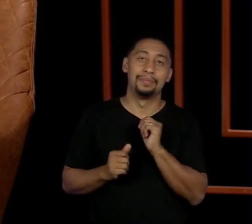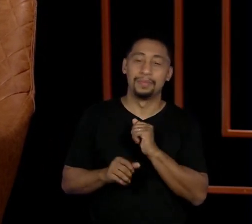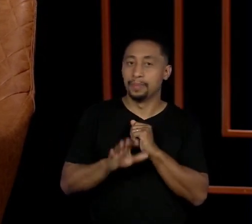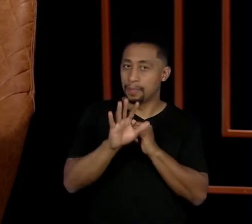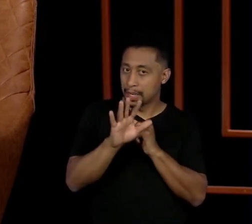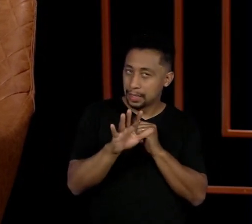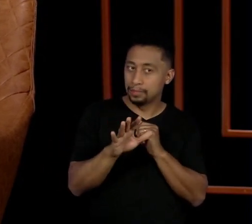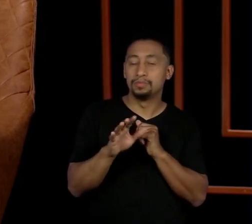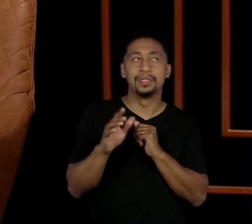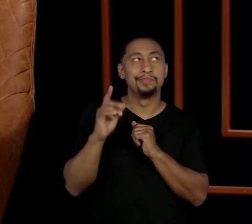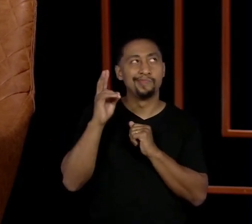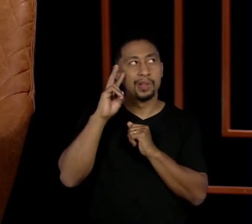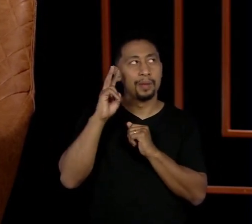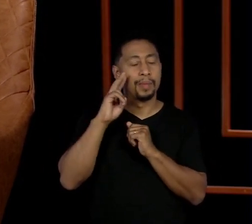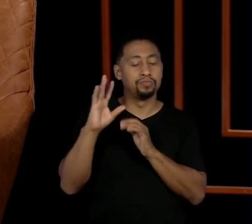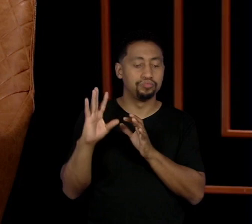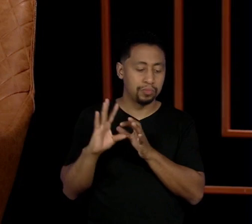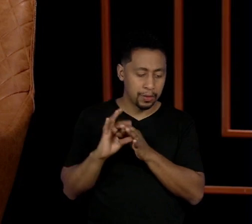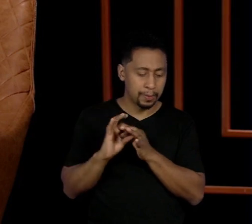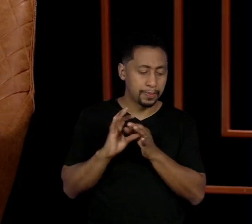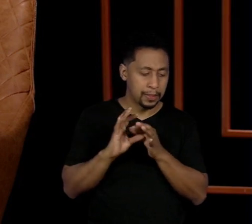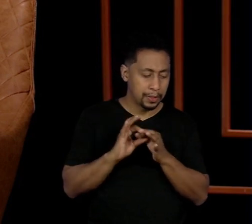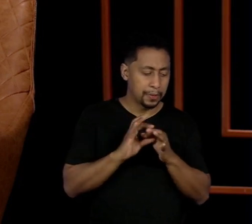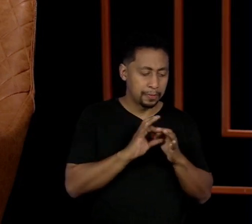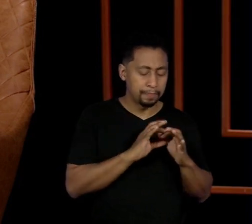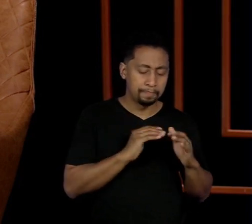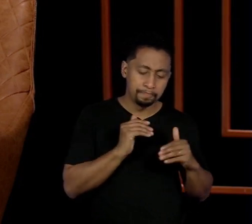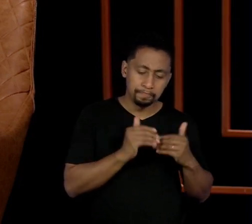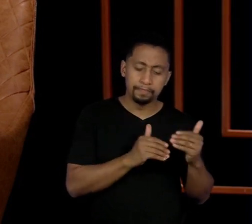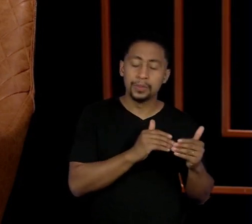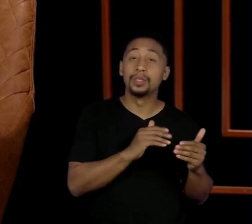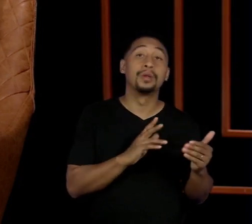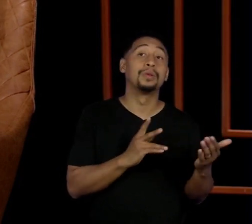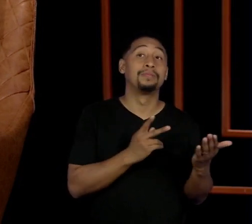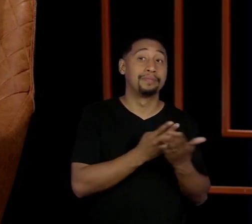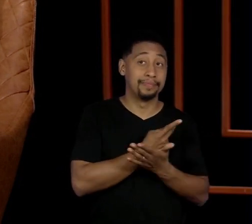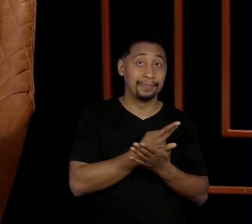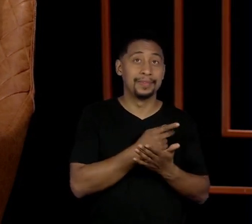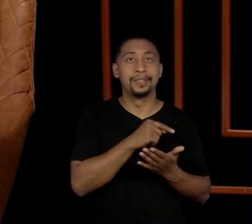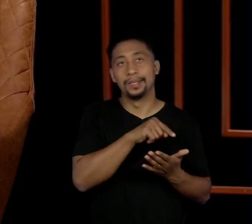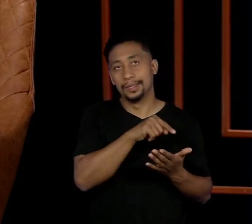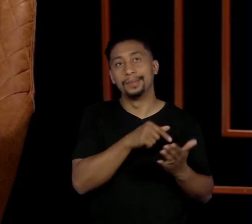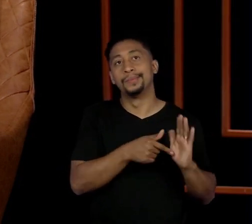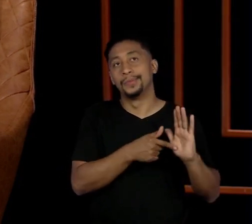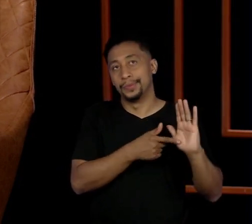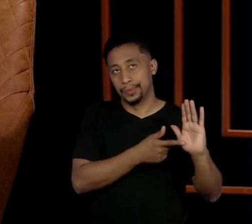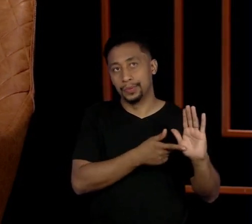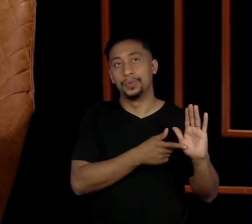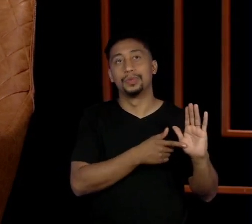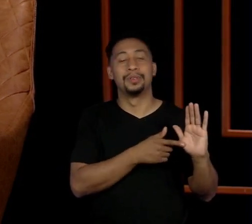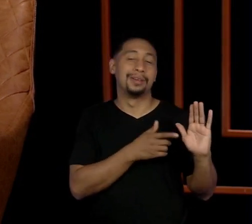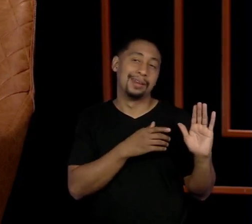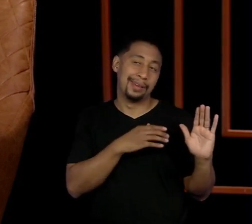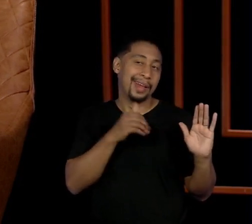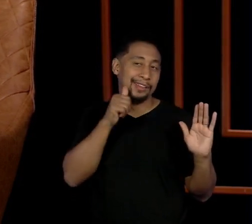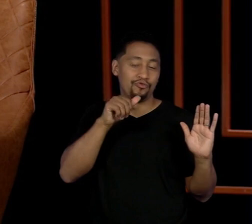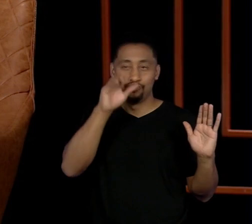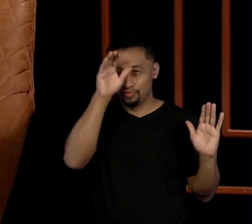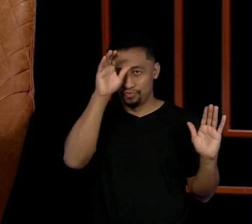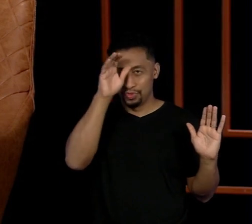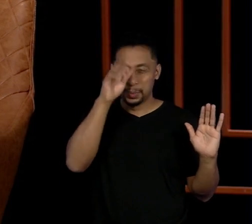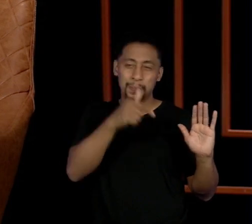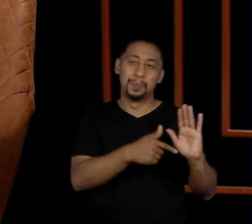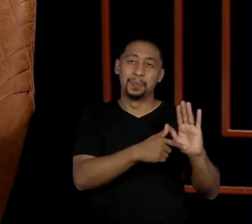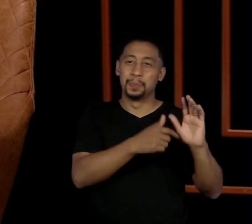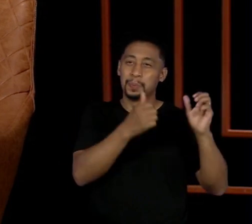essa cronologia que vocês estão falando, seguido do Vale Tudo, que nós falamos aqui, que a tia Lucinha lindamente falou,